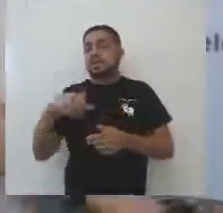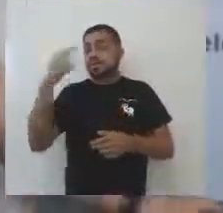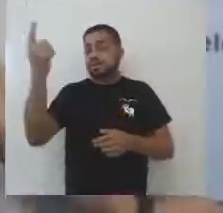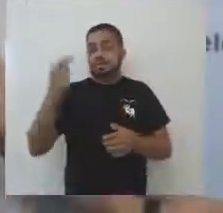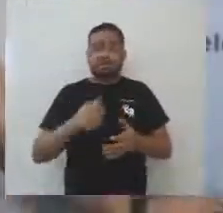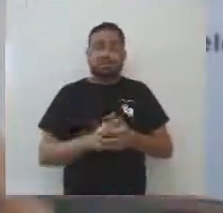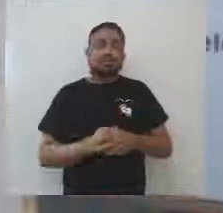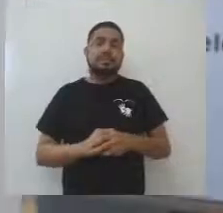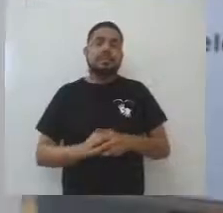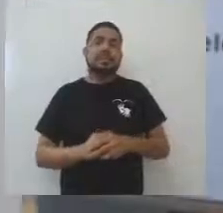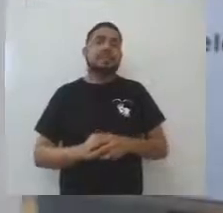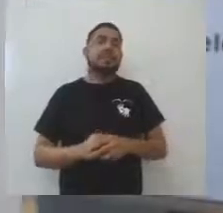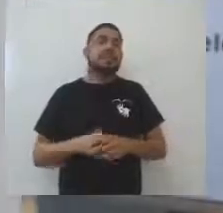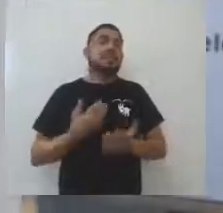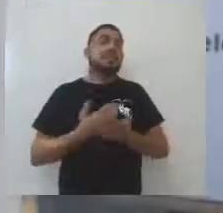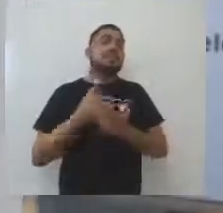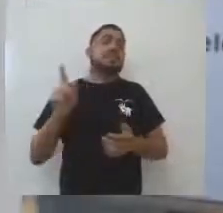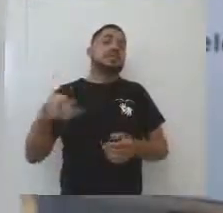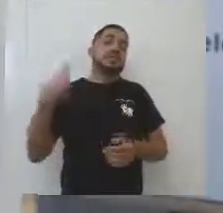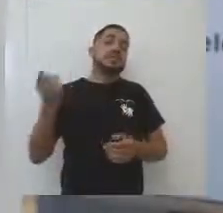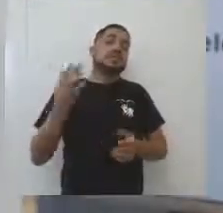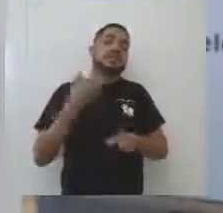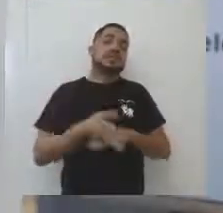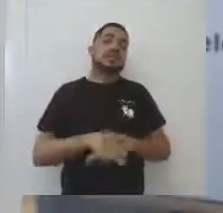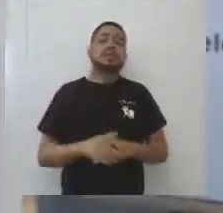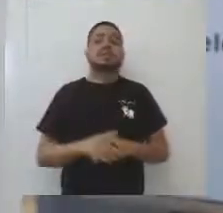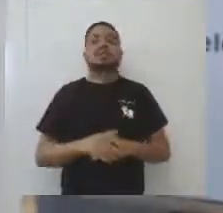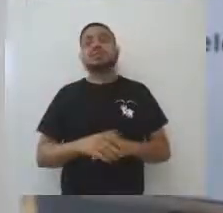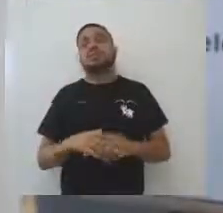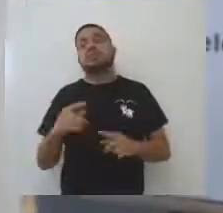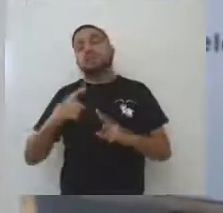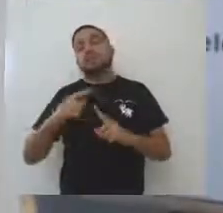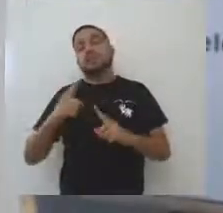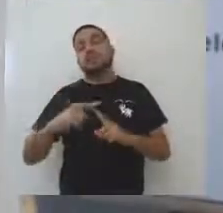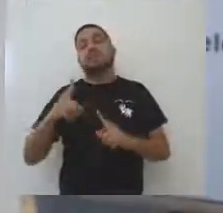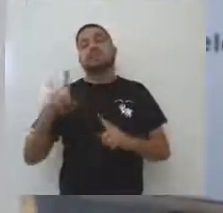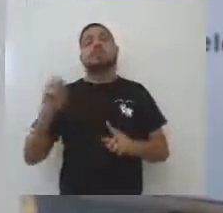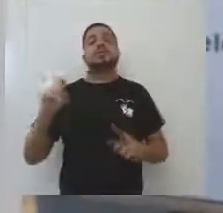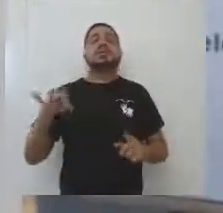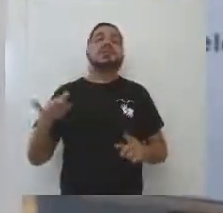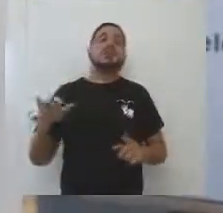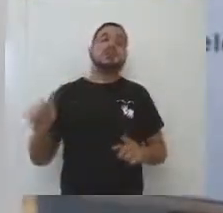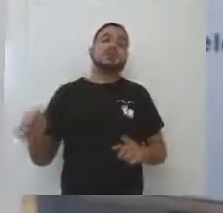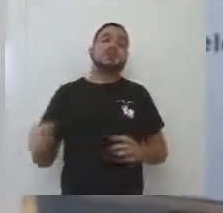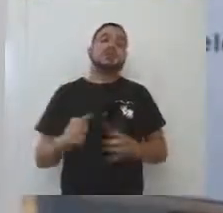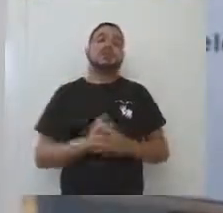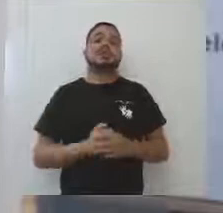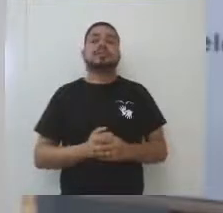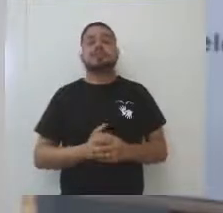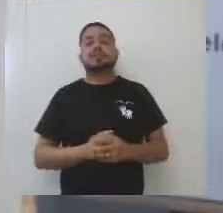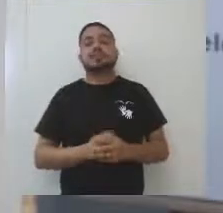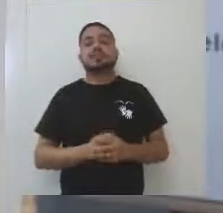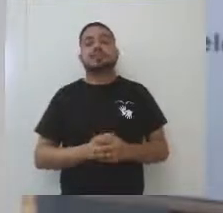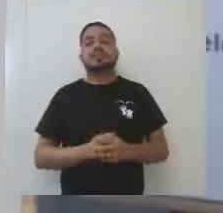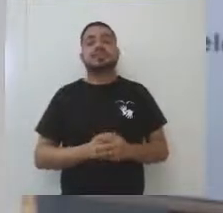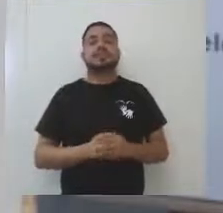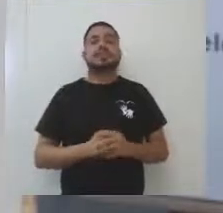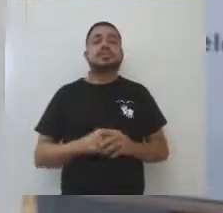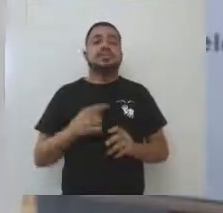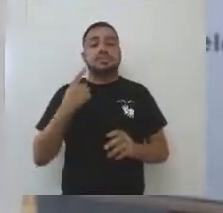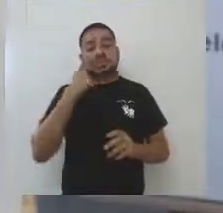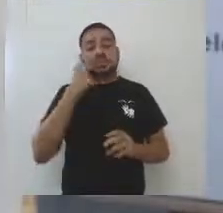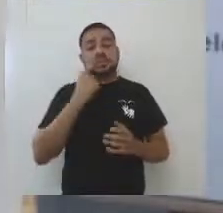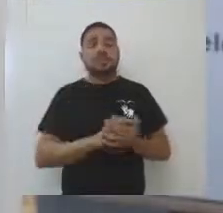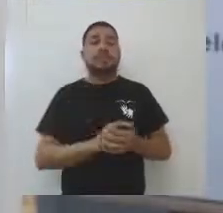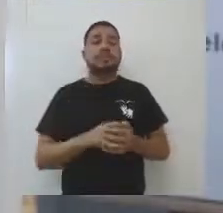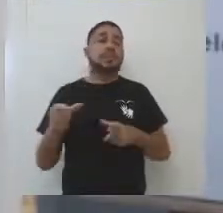próxima aula. Na próxima aula que a gente vai entrar exatamente com os tipos de dominância, para dar um spoiler aqui pro meu amigo Matheus, vai ser assim, Matheus,